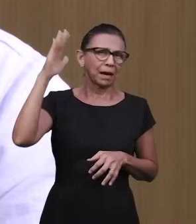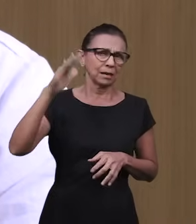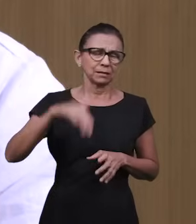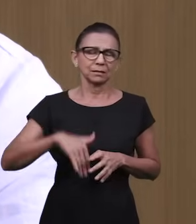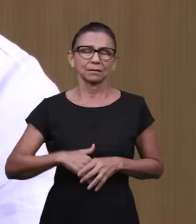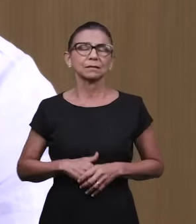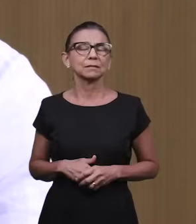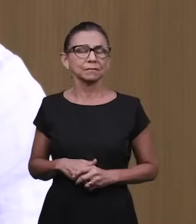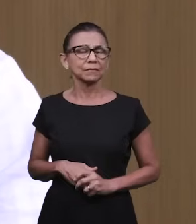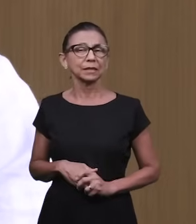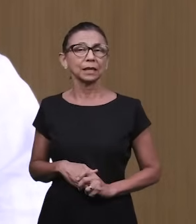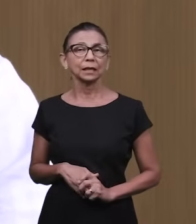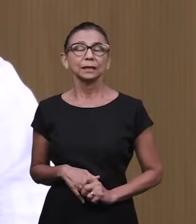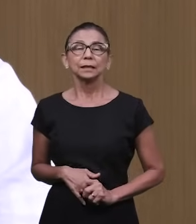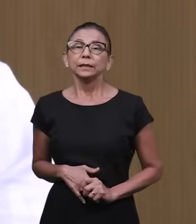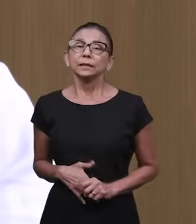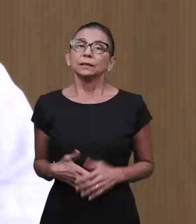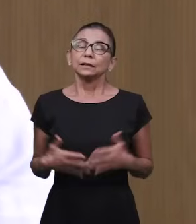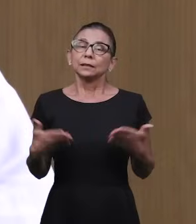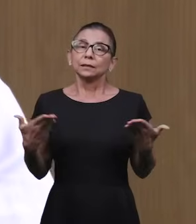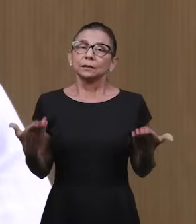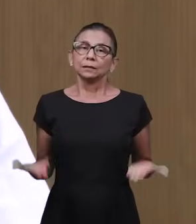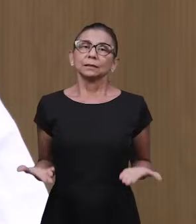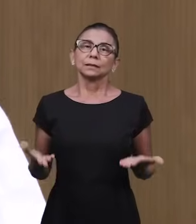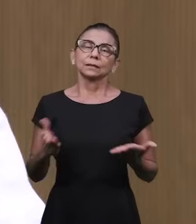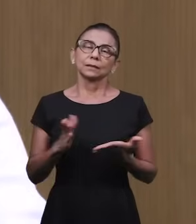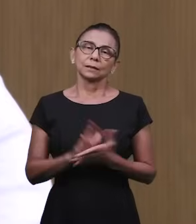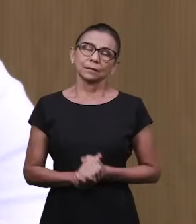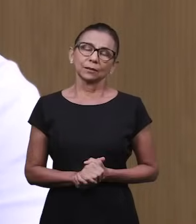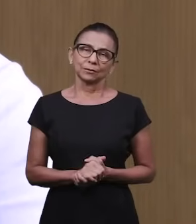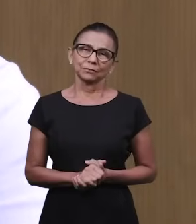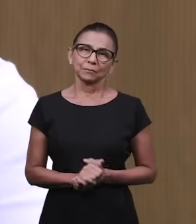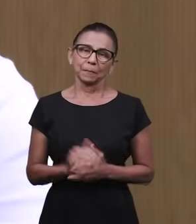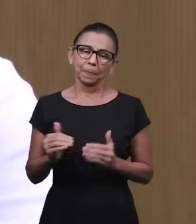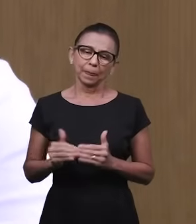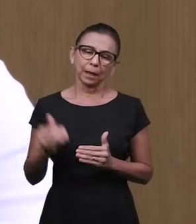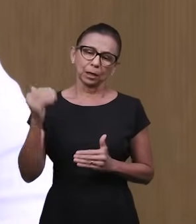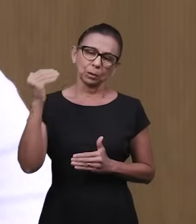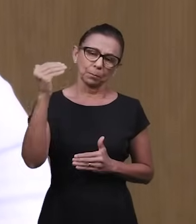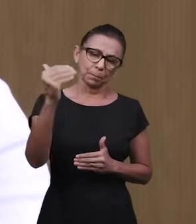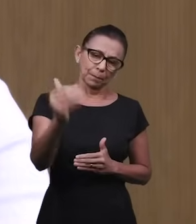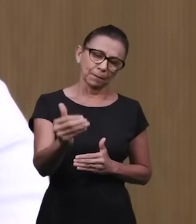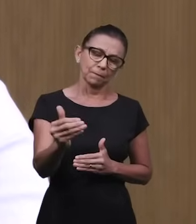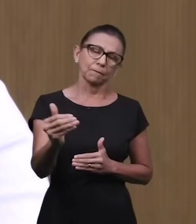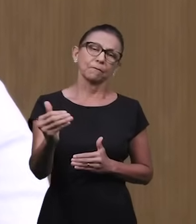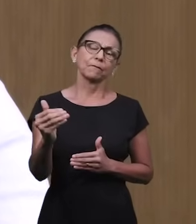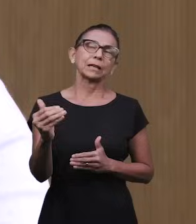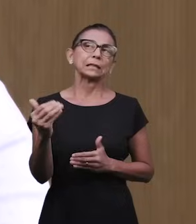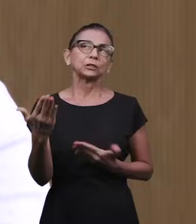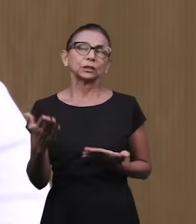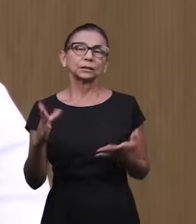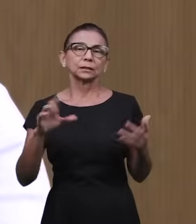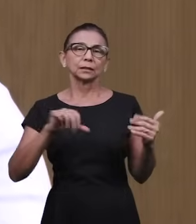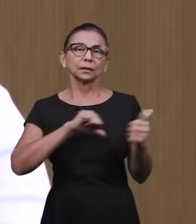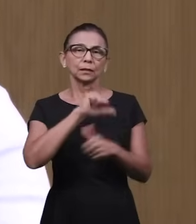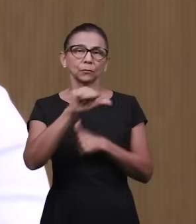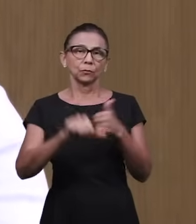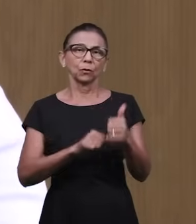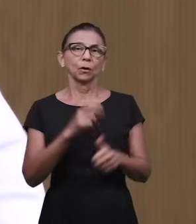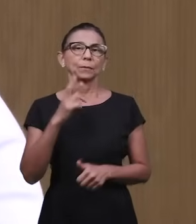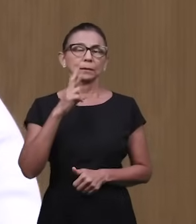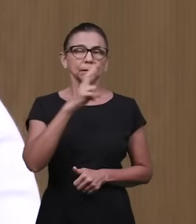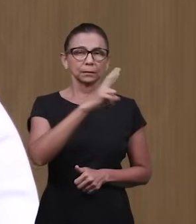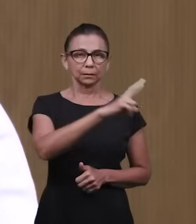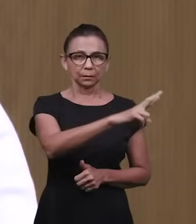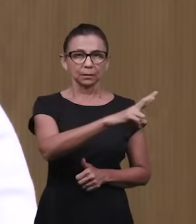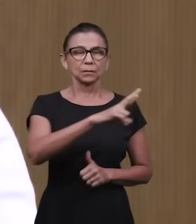essa liberdade religiosa foi abraçada por alguns nobres